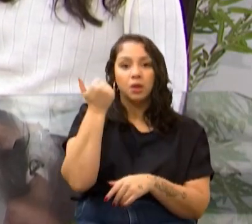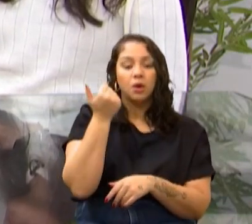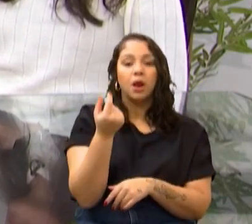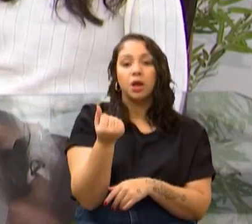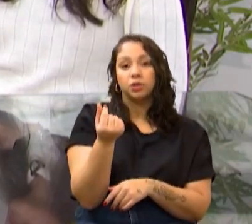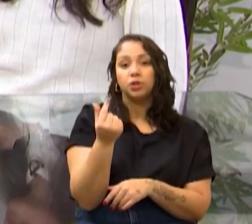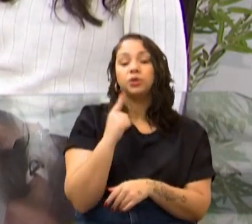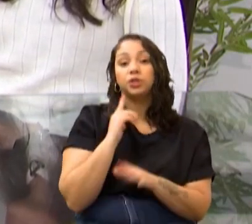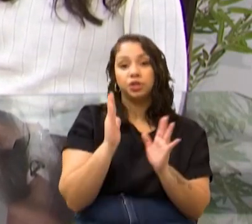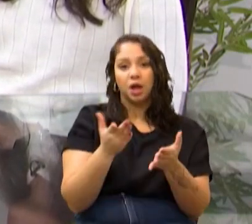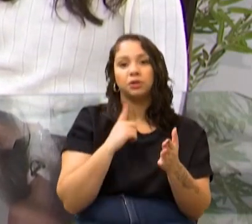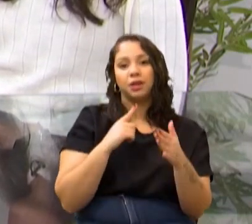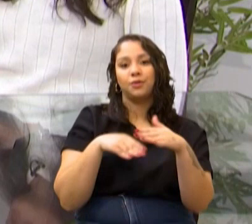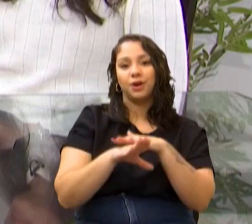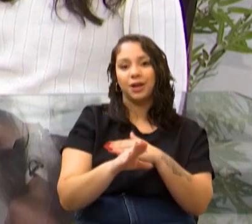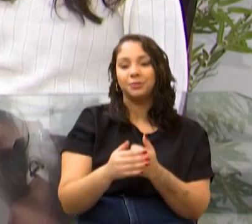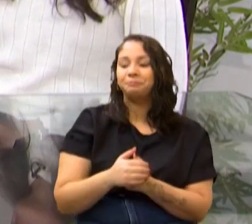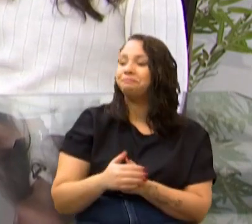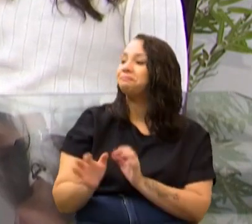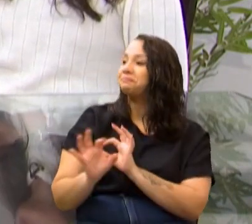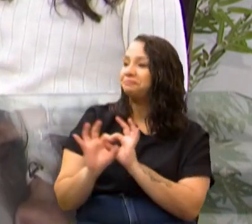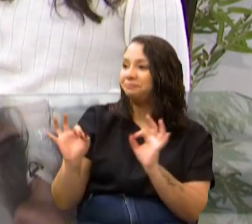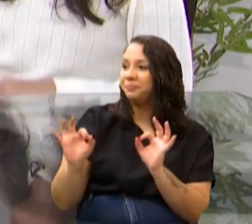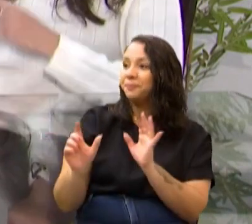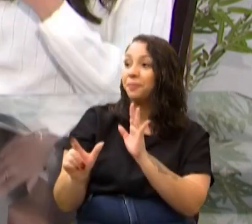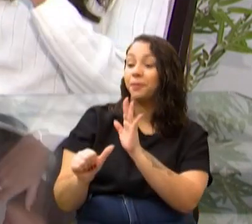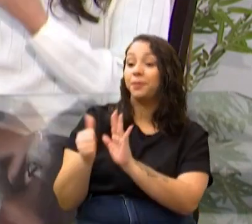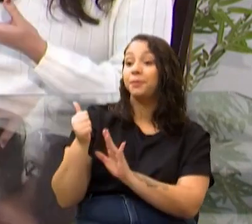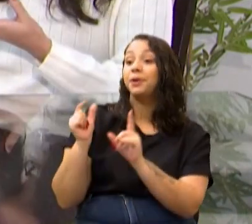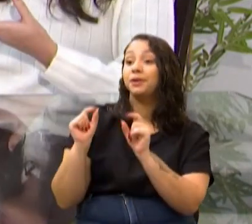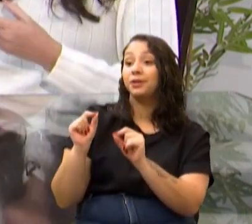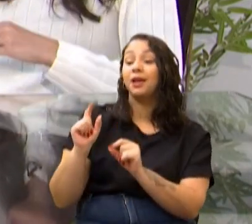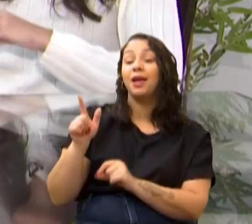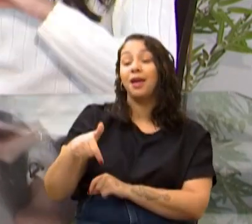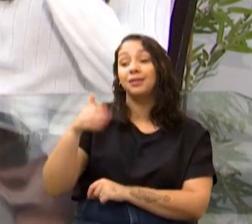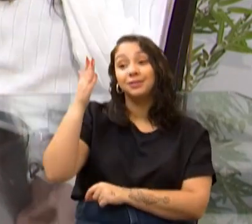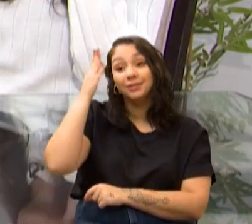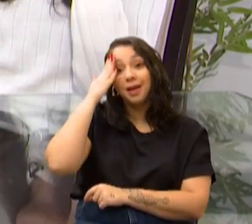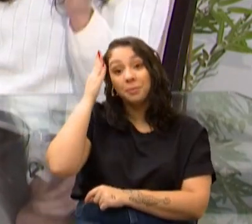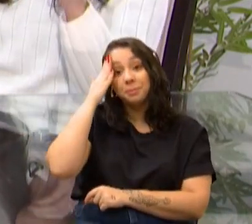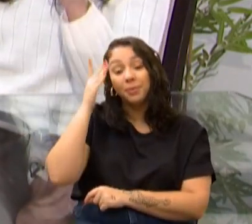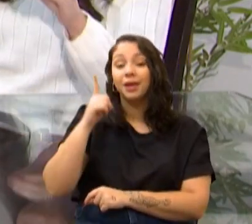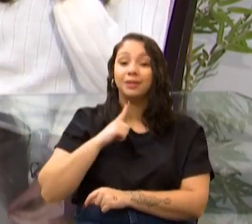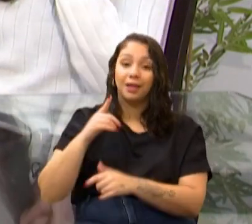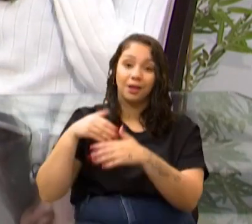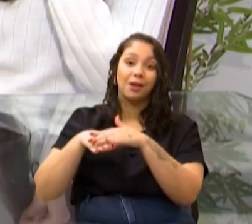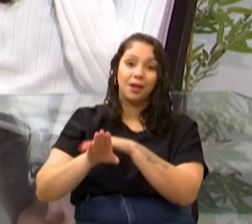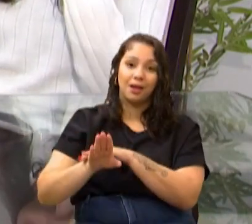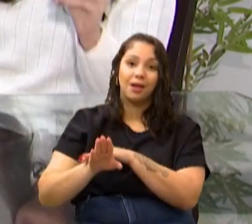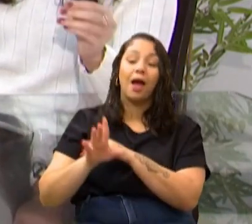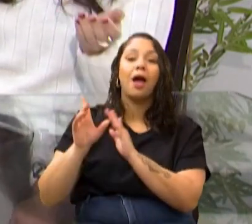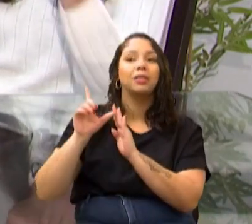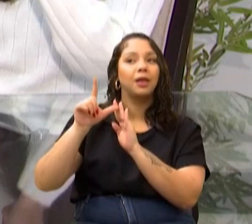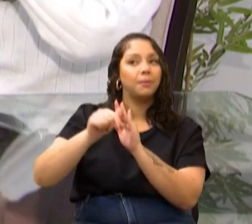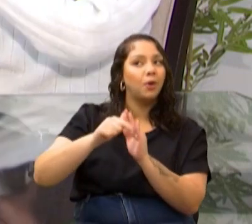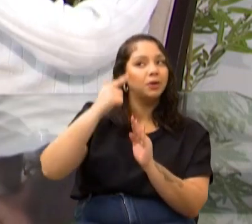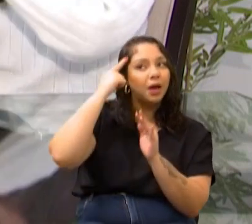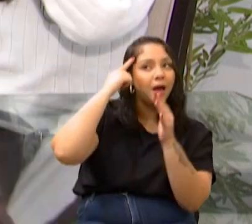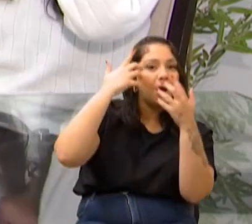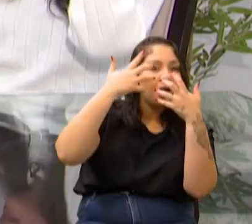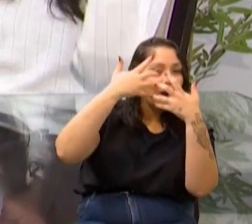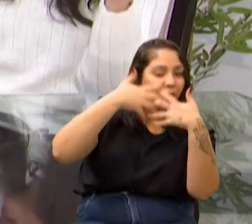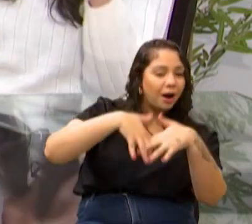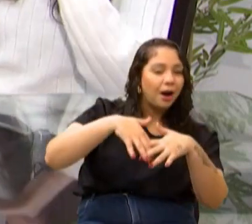a rentabilidade do dinheiro que está lá guardado. Tá, joia. O primeiro, então, é saber aí fazer essa reserva,